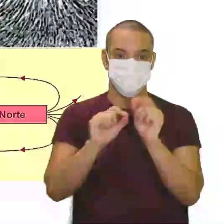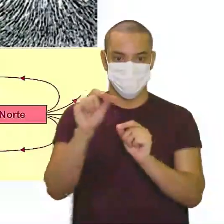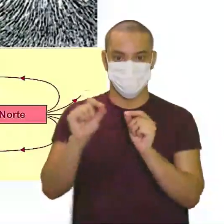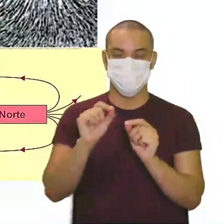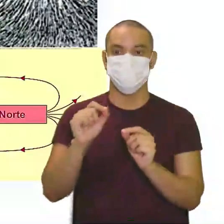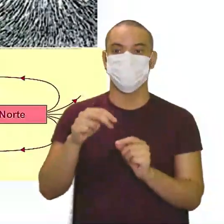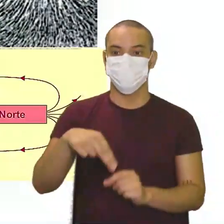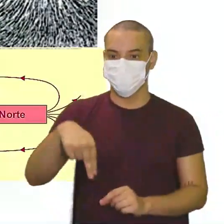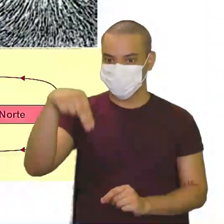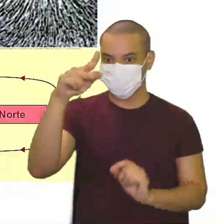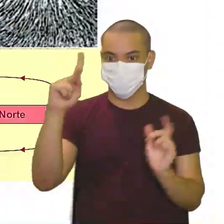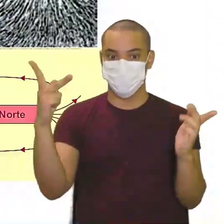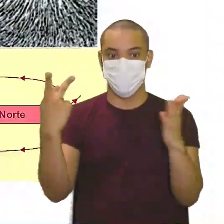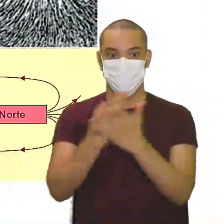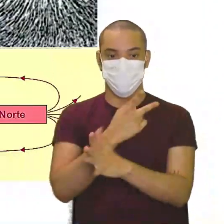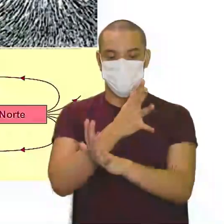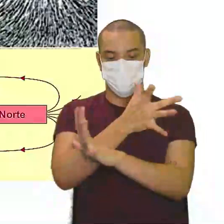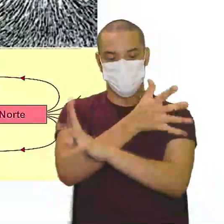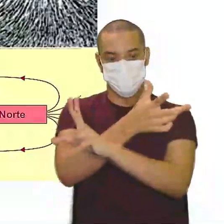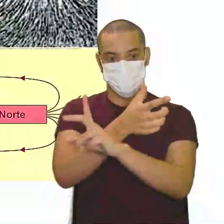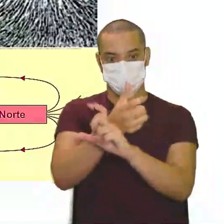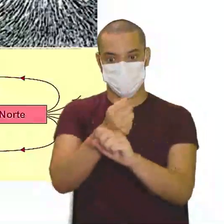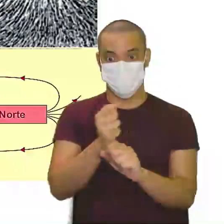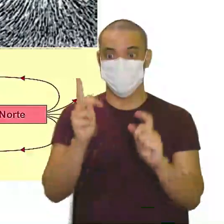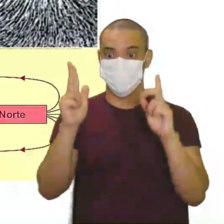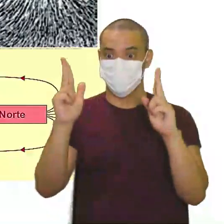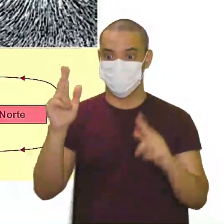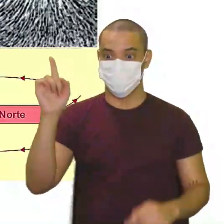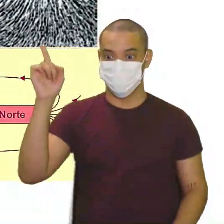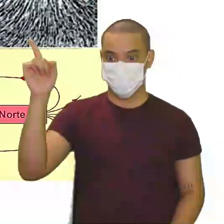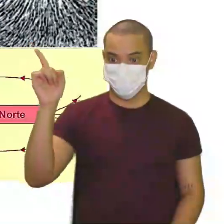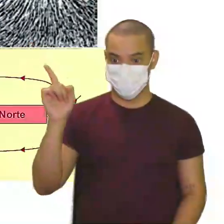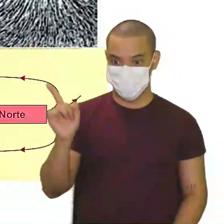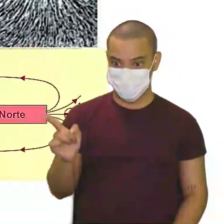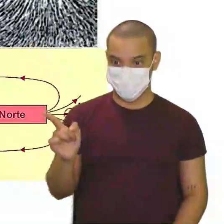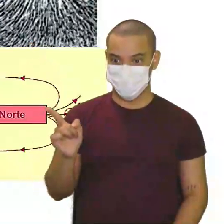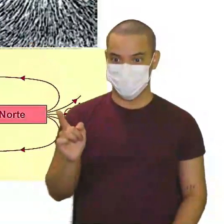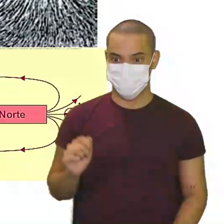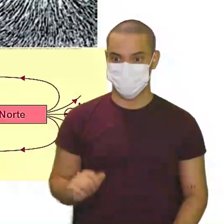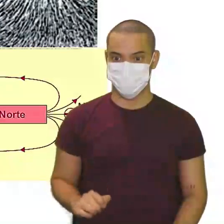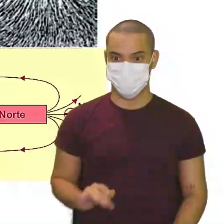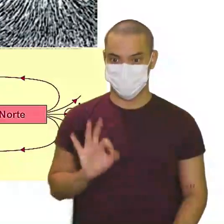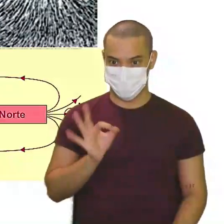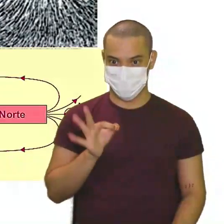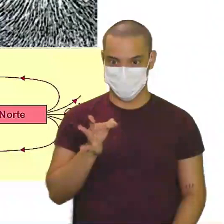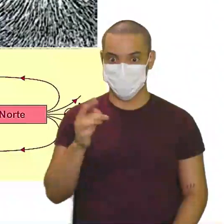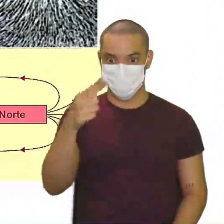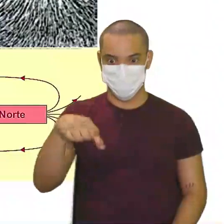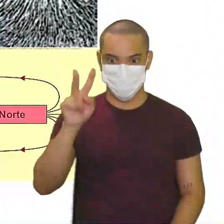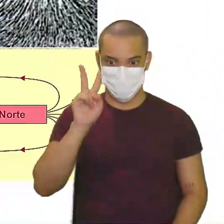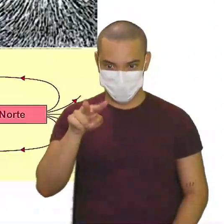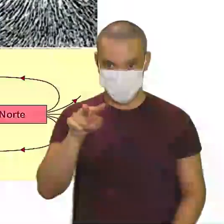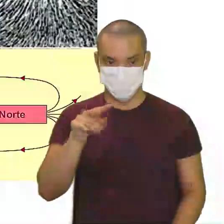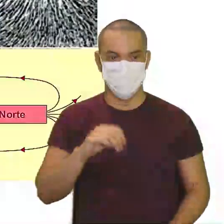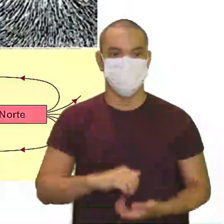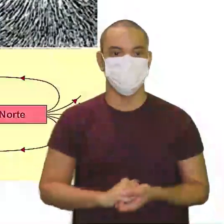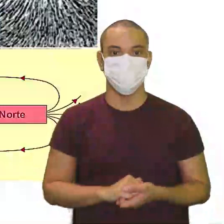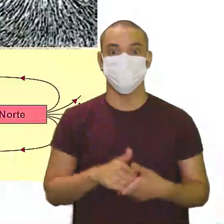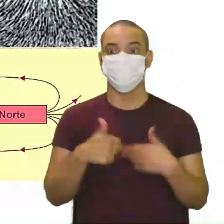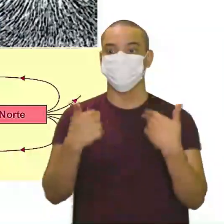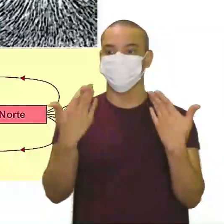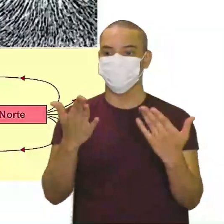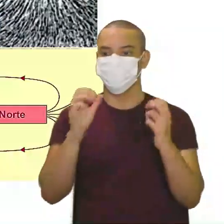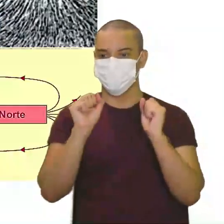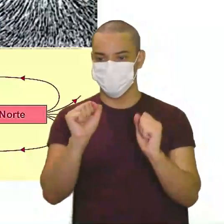Norte no sentido dessas linhas como representa a figura Então tá aqui a figura da nossa imagem e aqui nós podemos